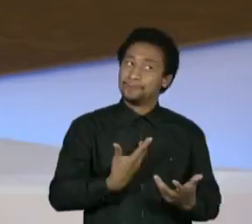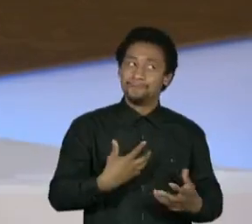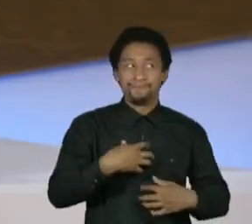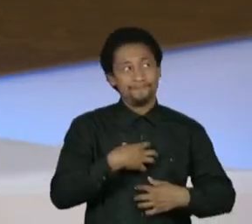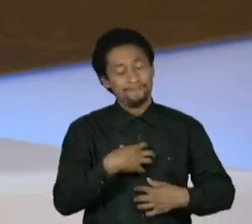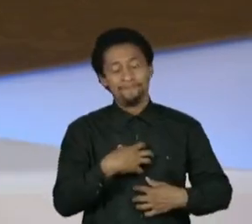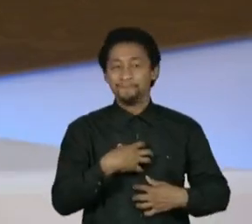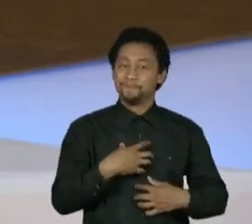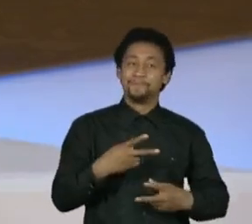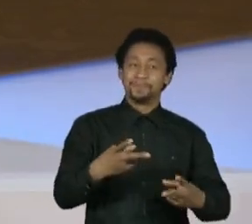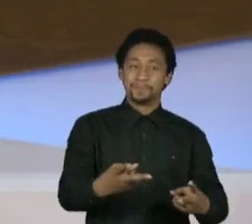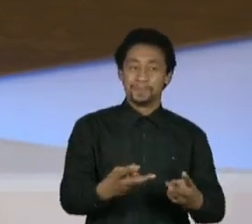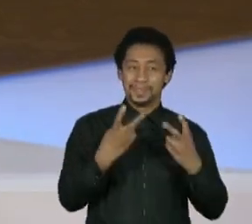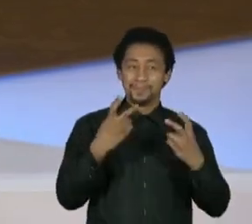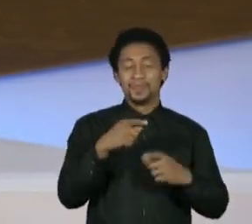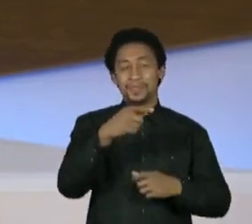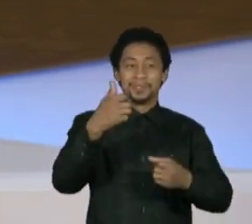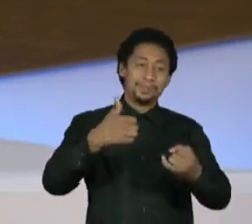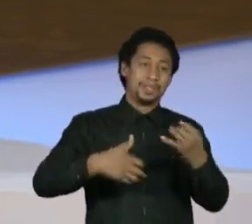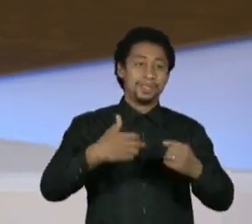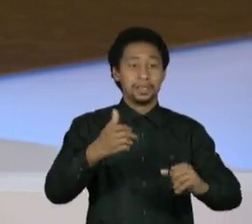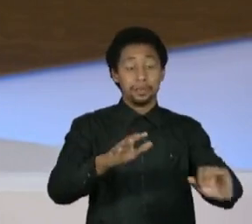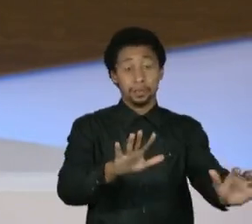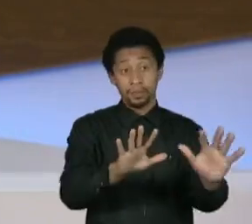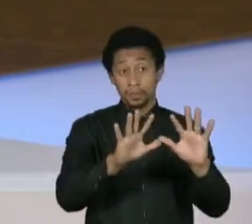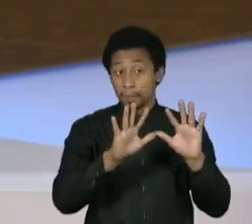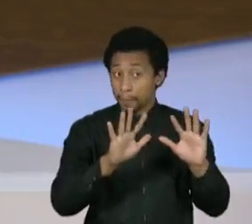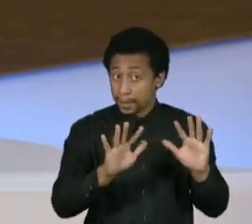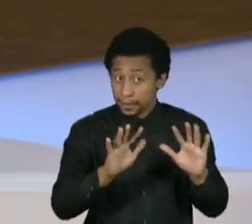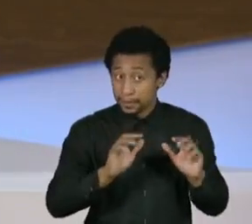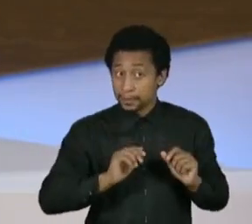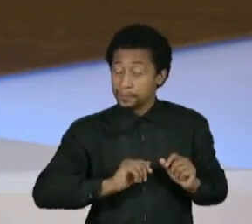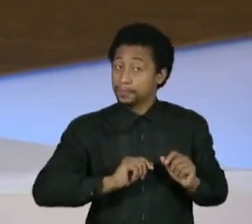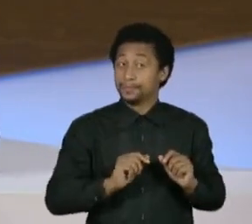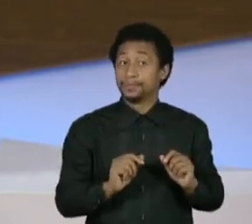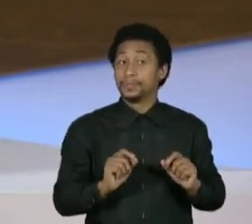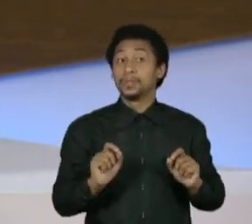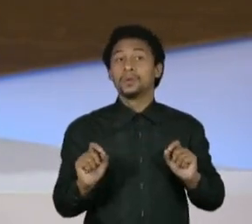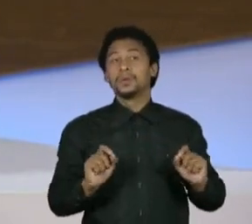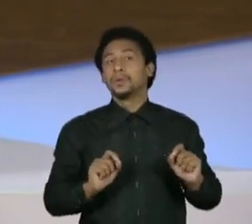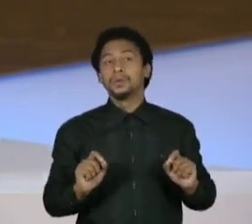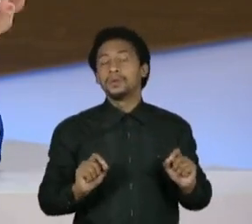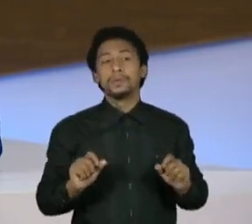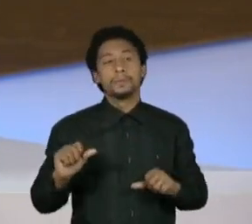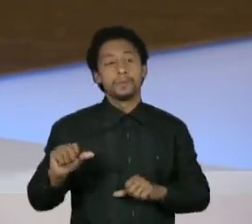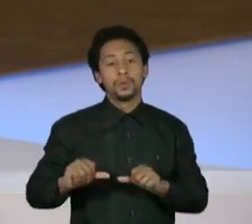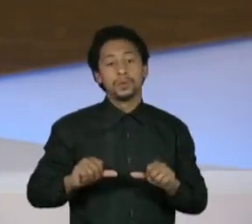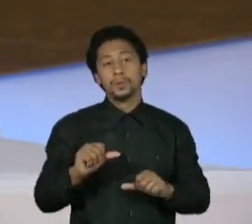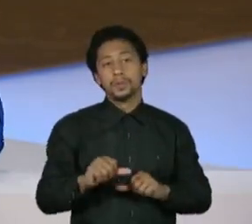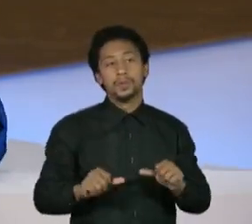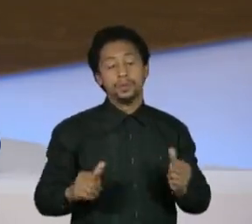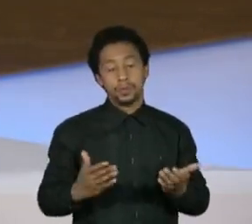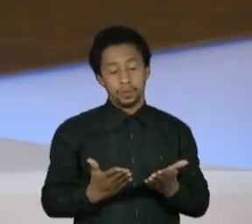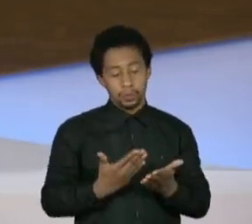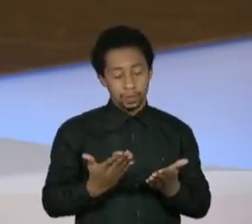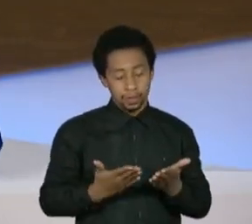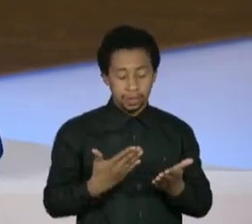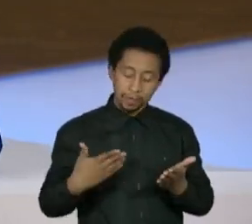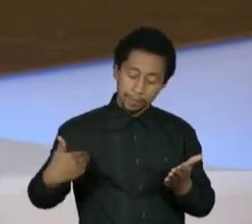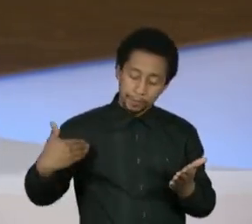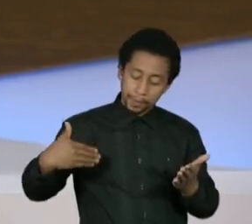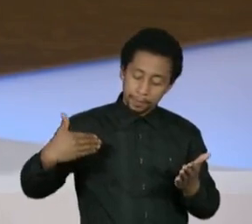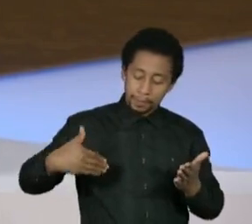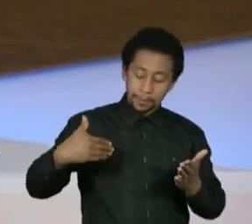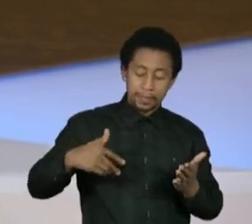onde vem essa urgência pelo que você tá contando aqui mas o que é que foi mudando de um livro para outro nesse